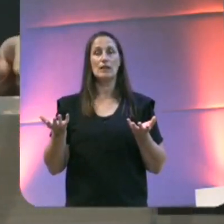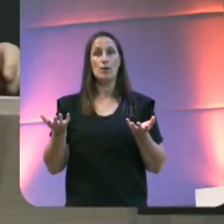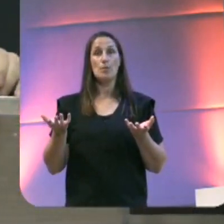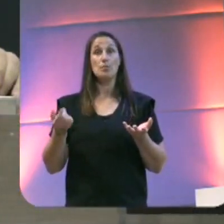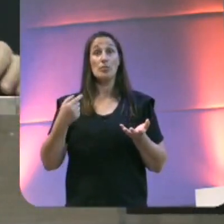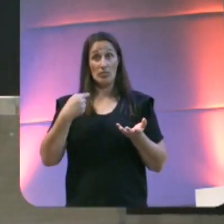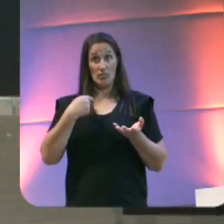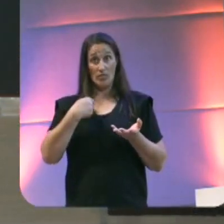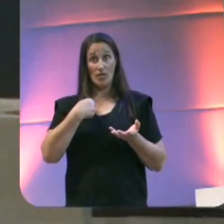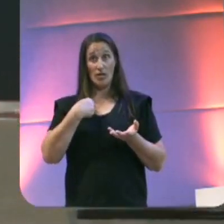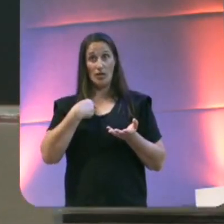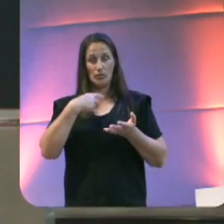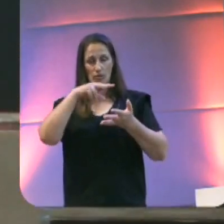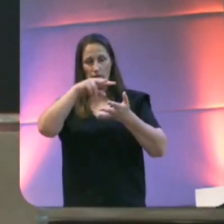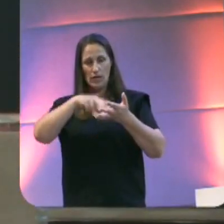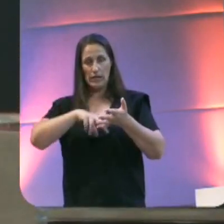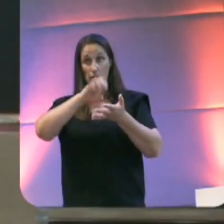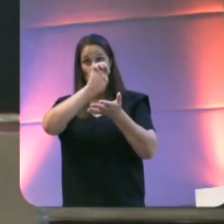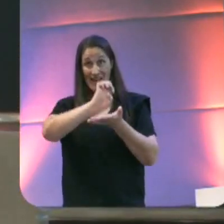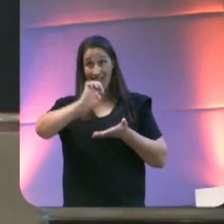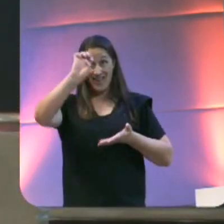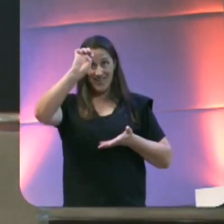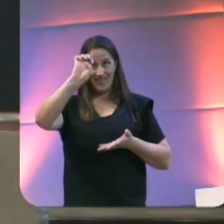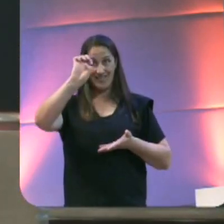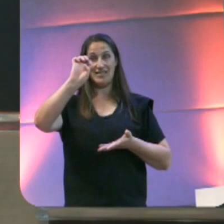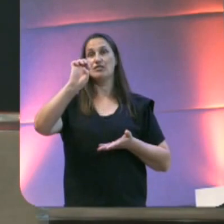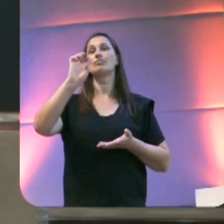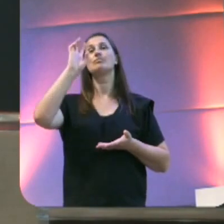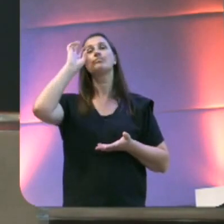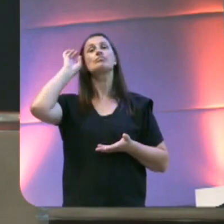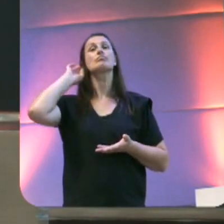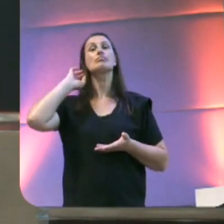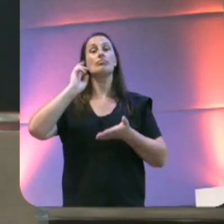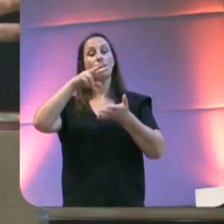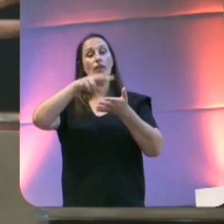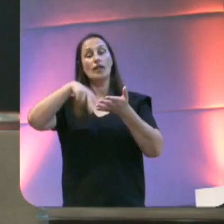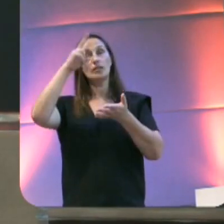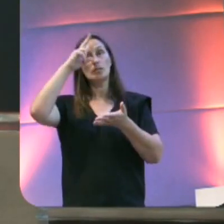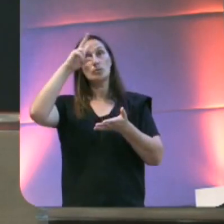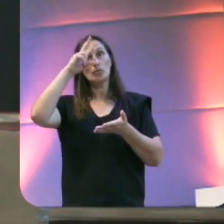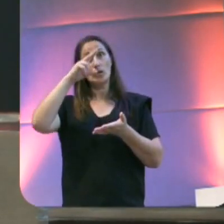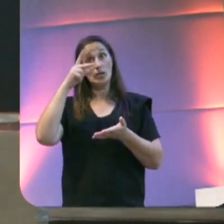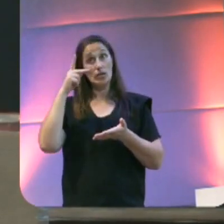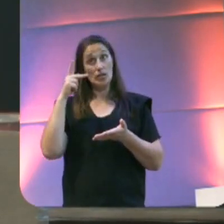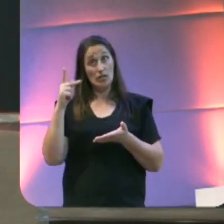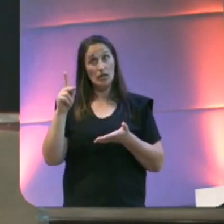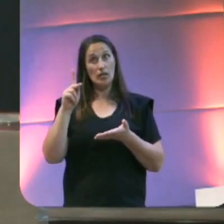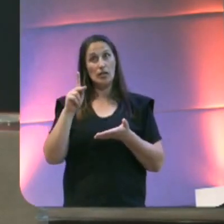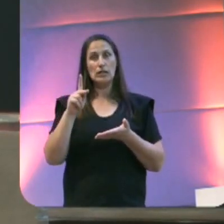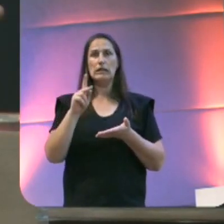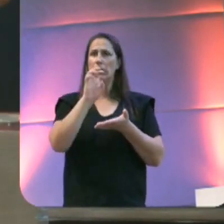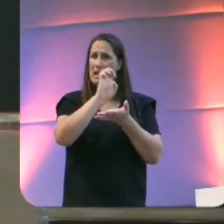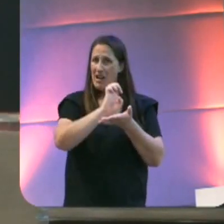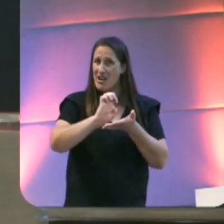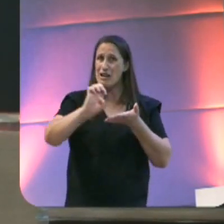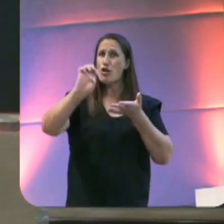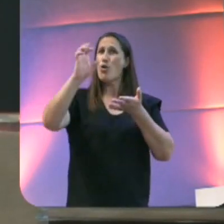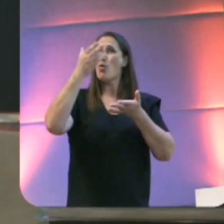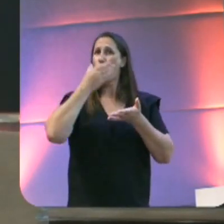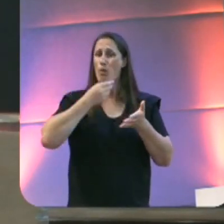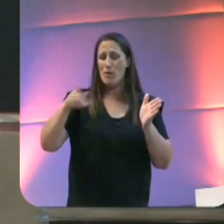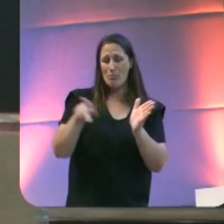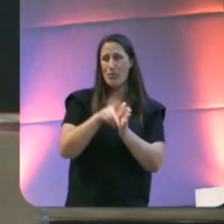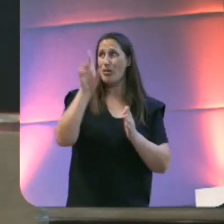Elias, e eu achei interessante isso, porque Elias era um homem de Deus, tremendo,